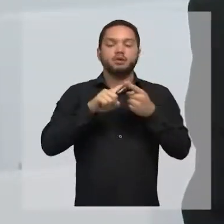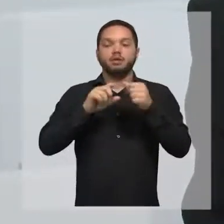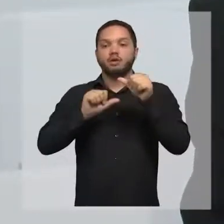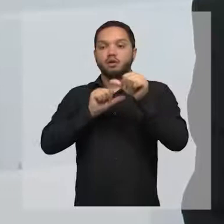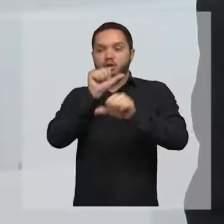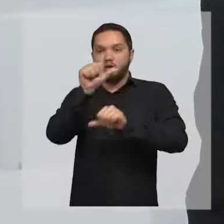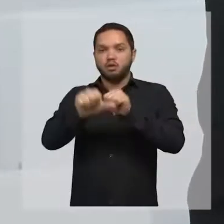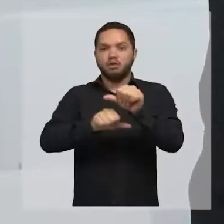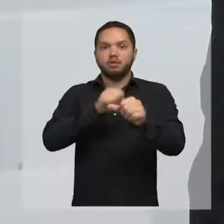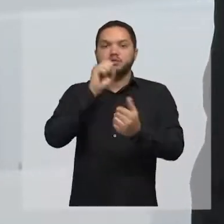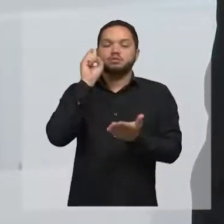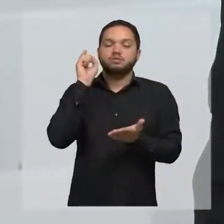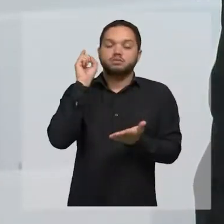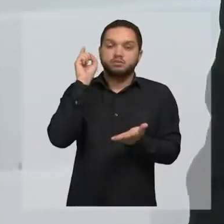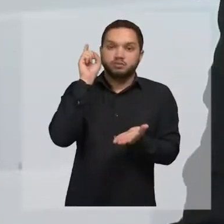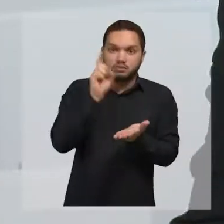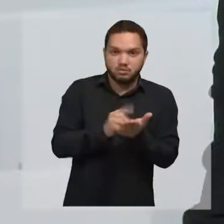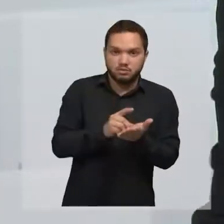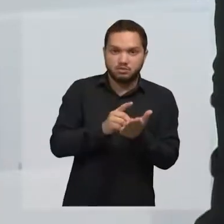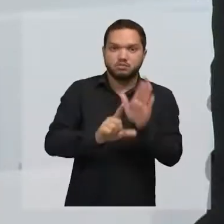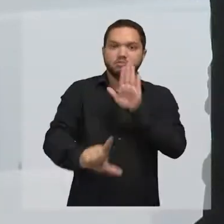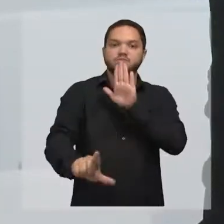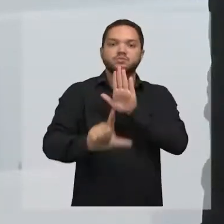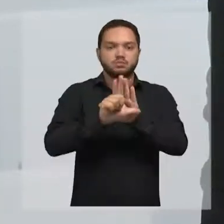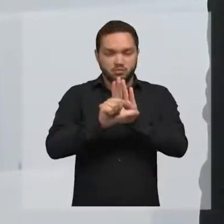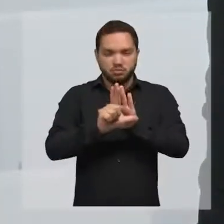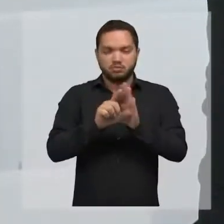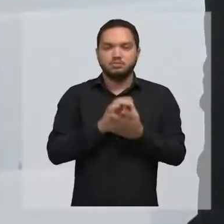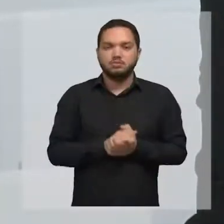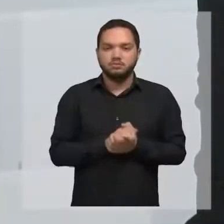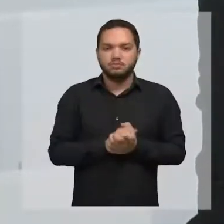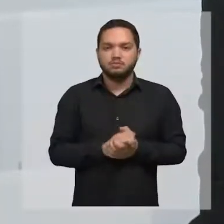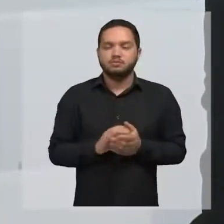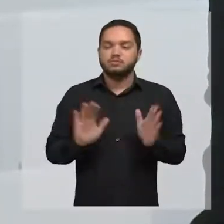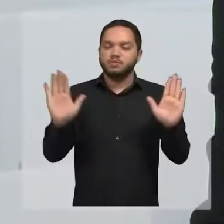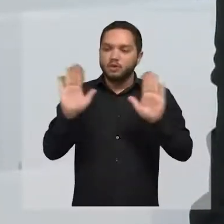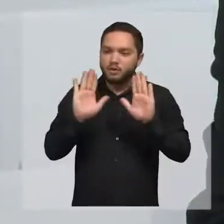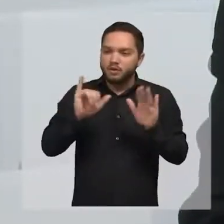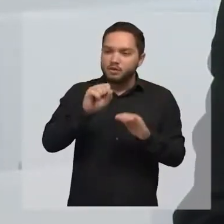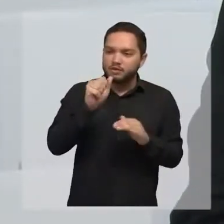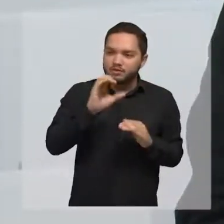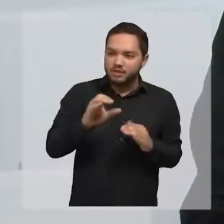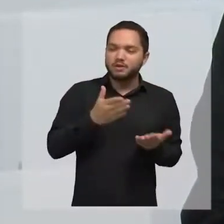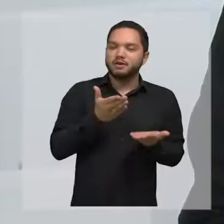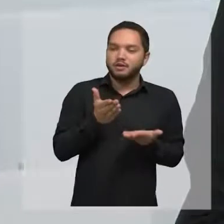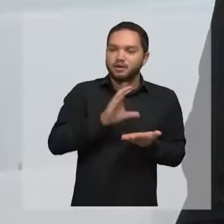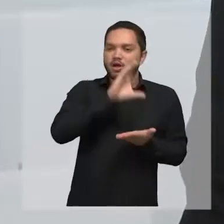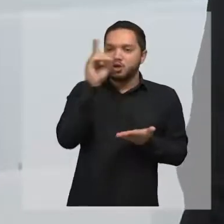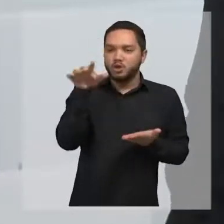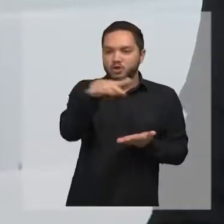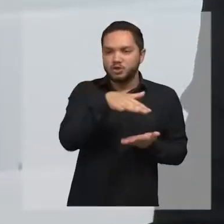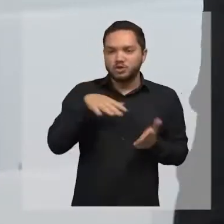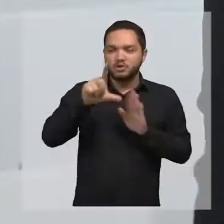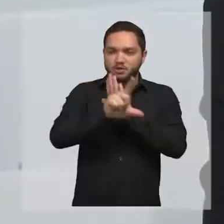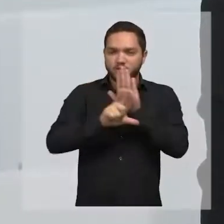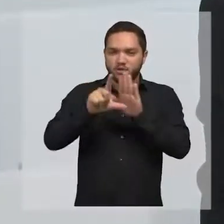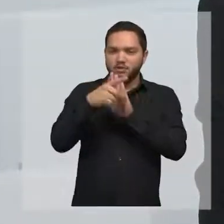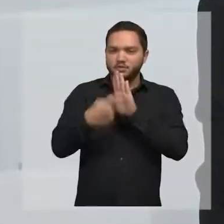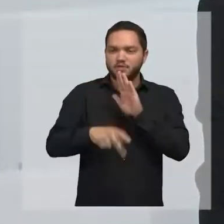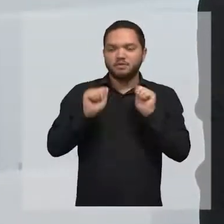até serem transformadas em leis. Olá, doutor Isaac Holanda, coordenador